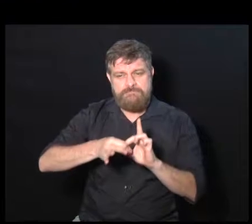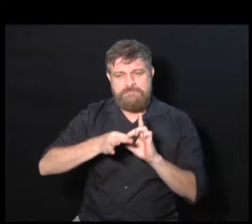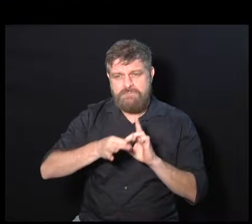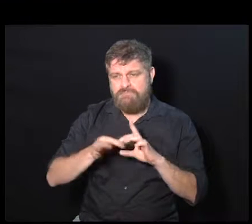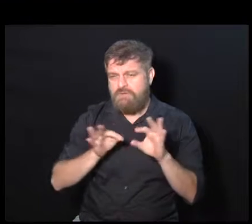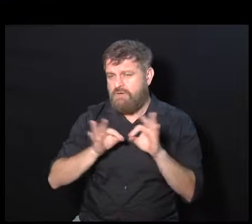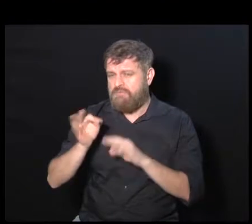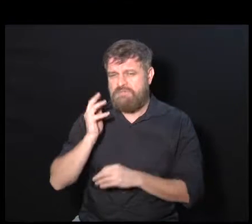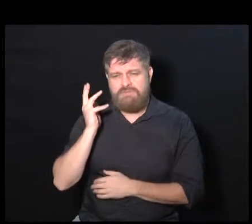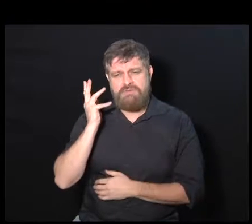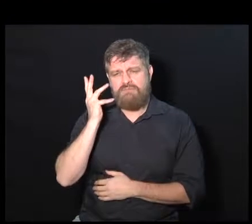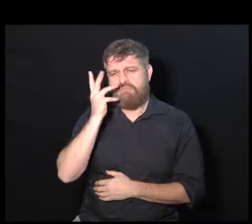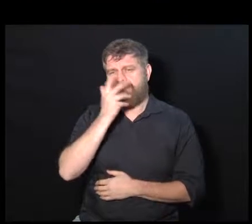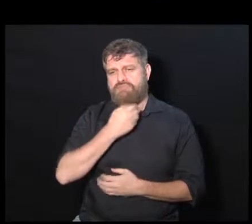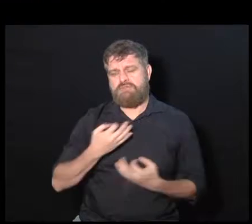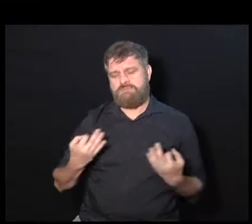bonito.